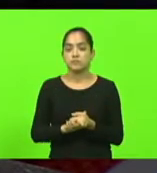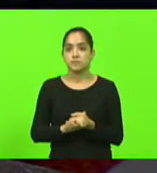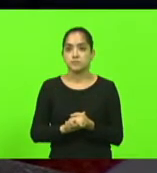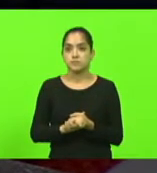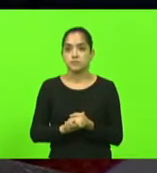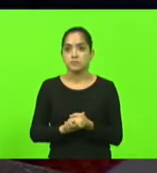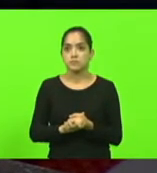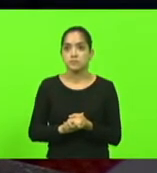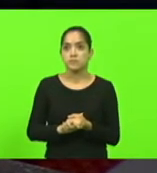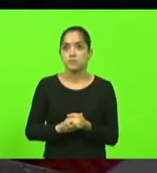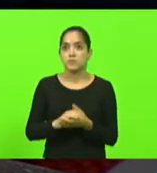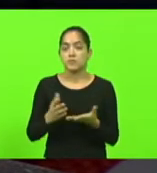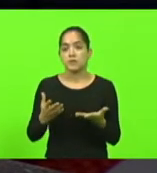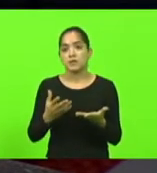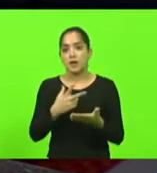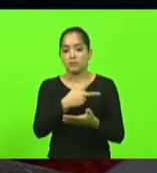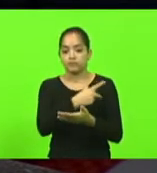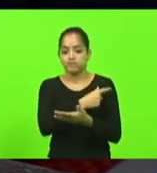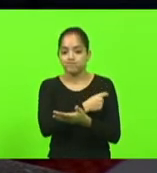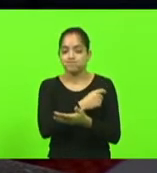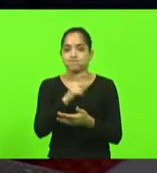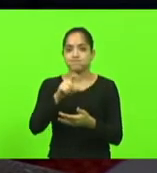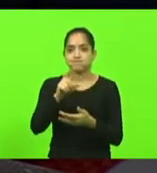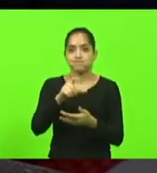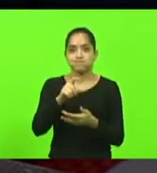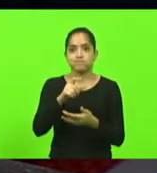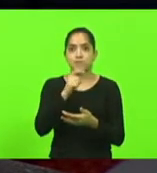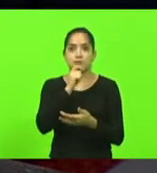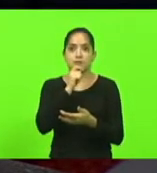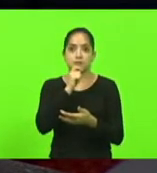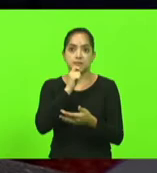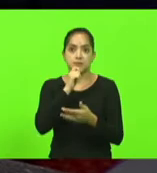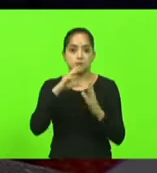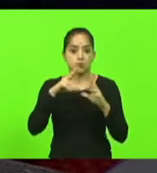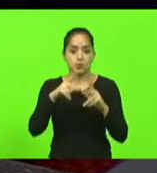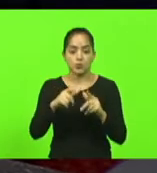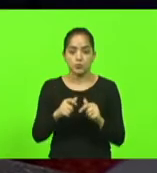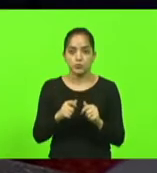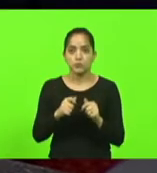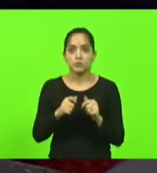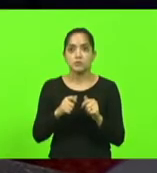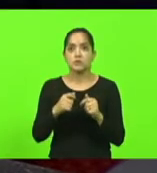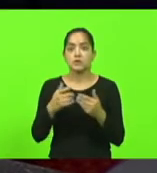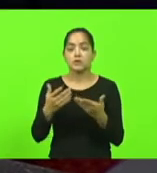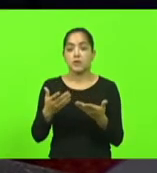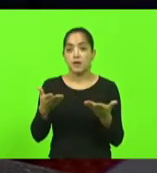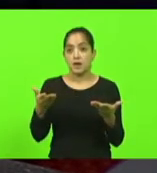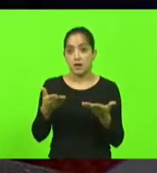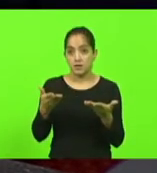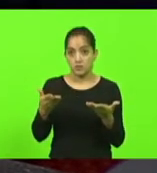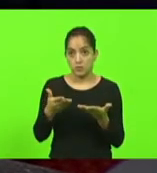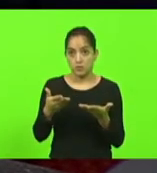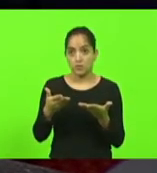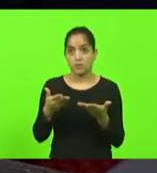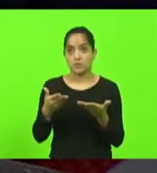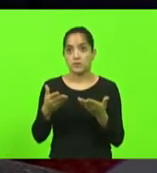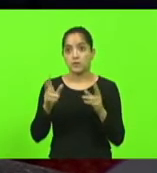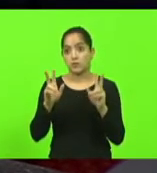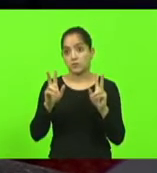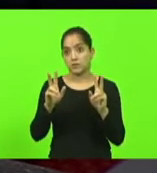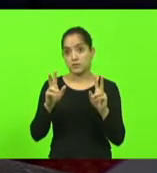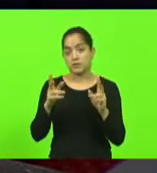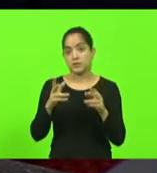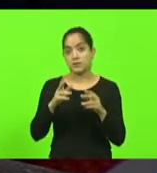da imunização de segundas doses, e ainda há um procedimento agora também nessa questão da variante